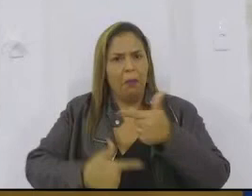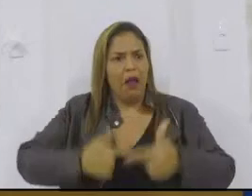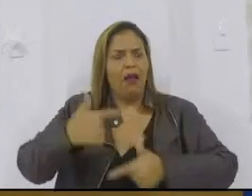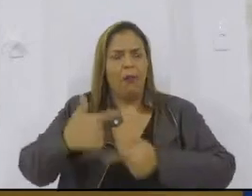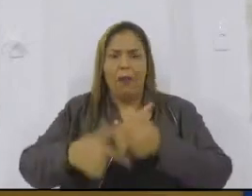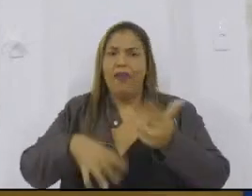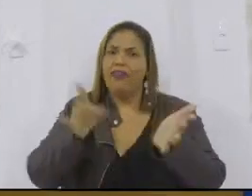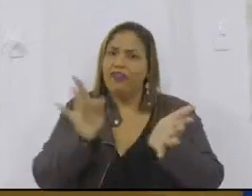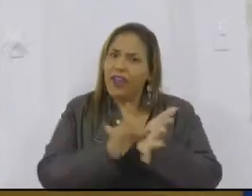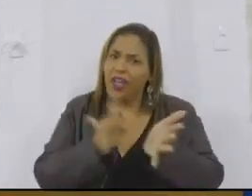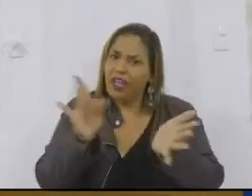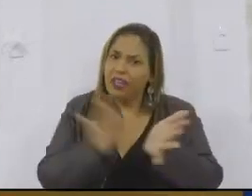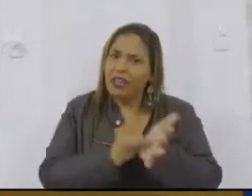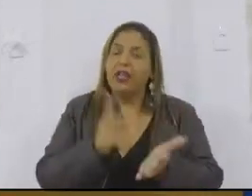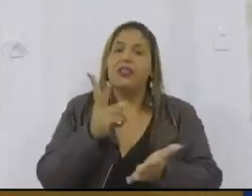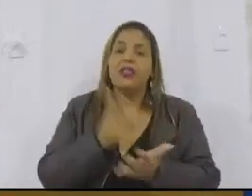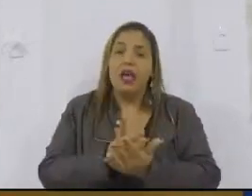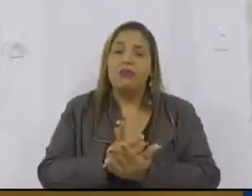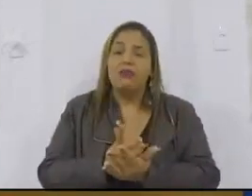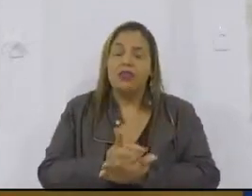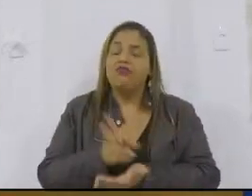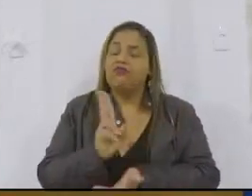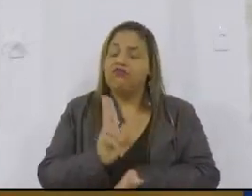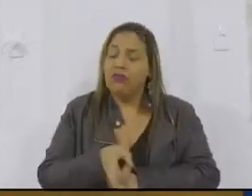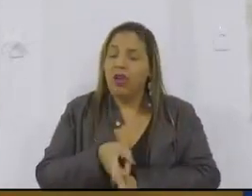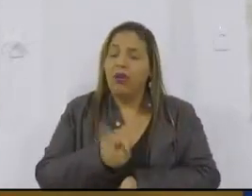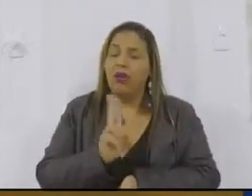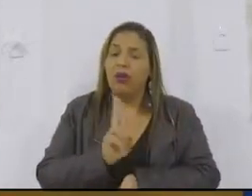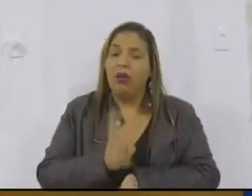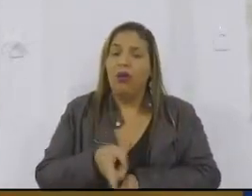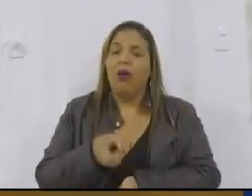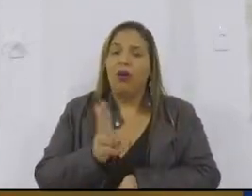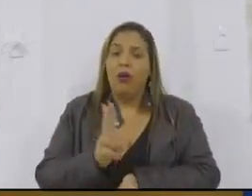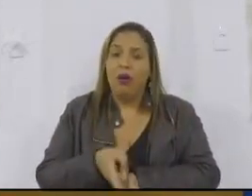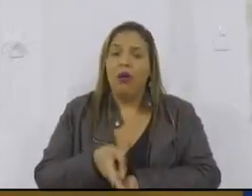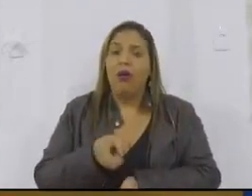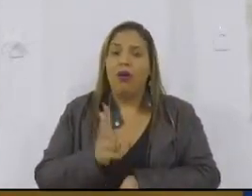E sempre foi a mesma pessoa. Antes da eleição,